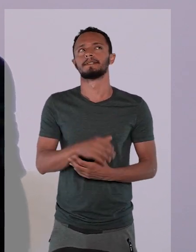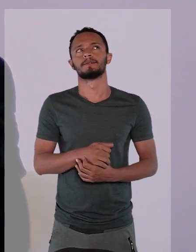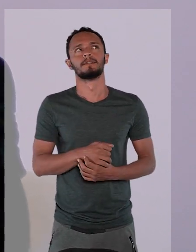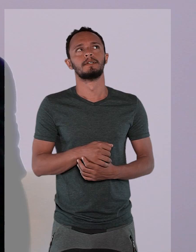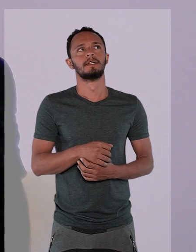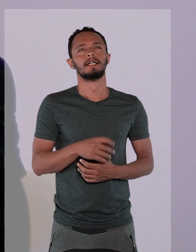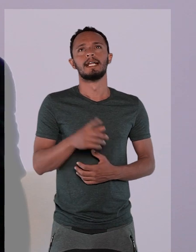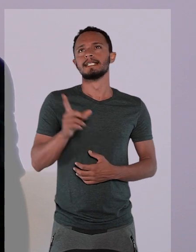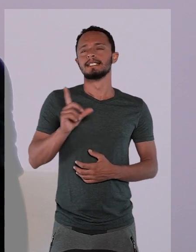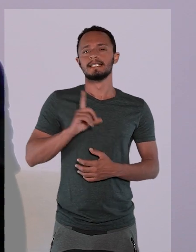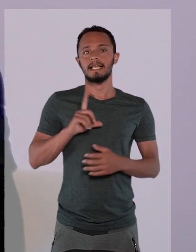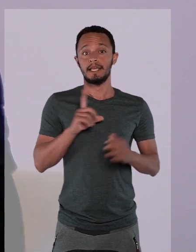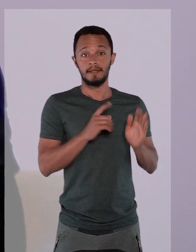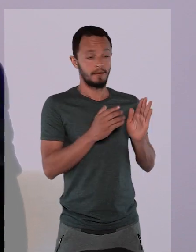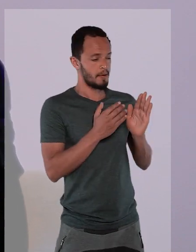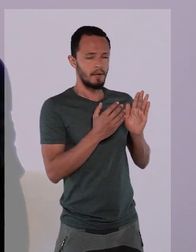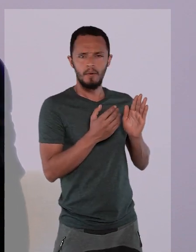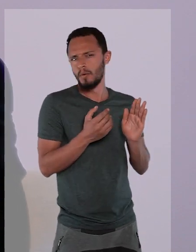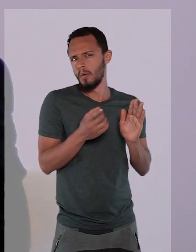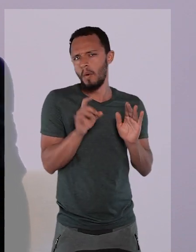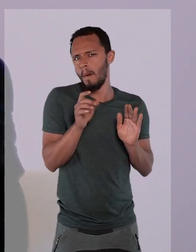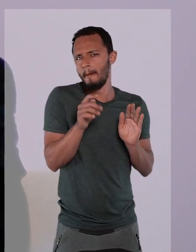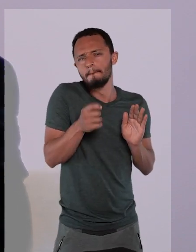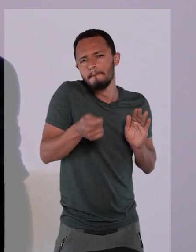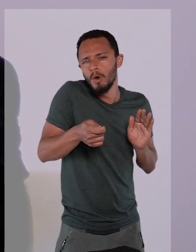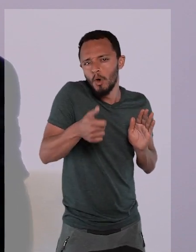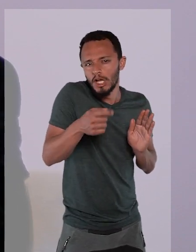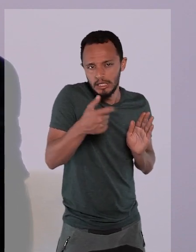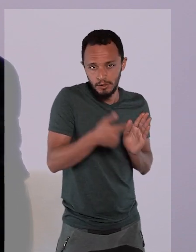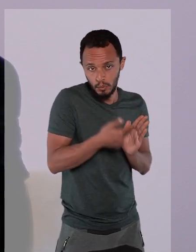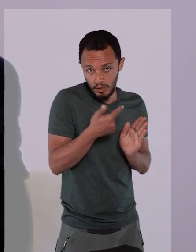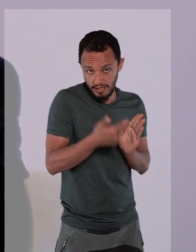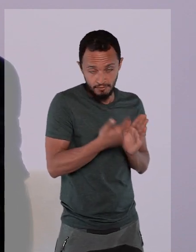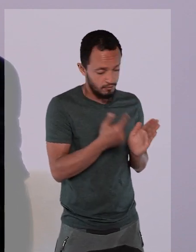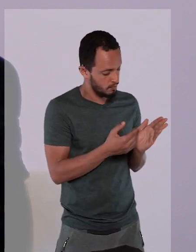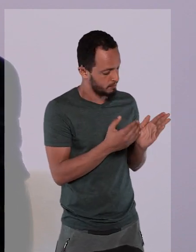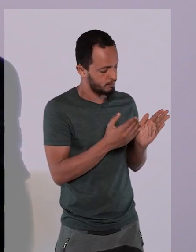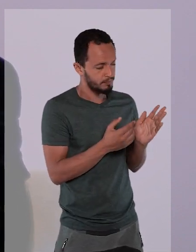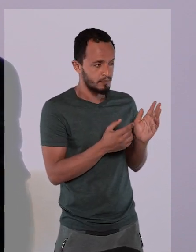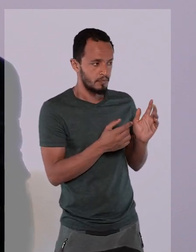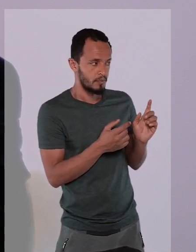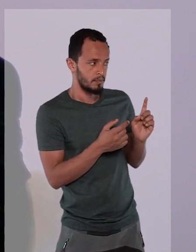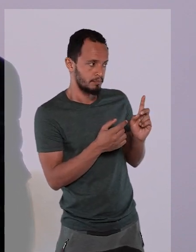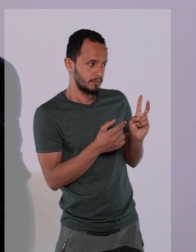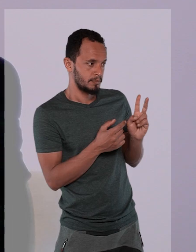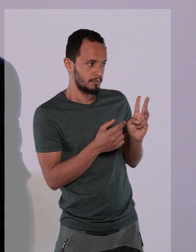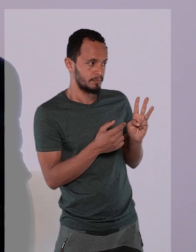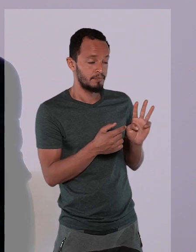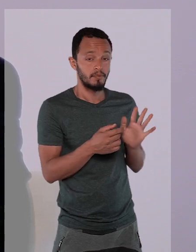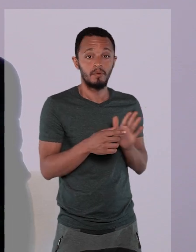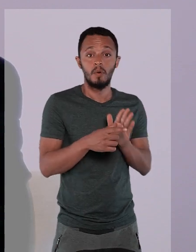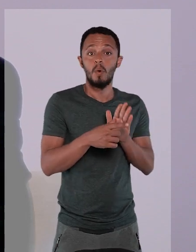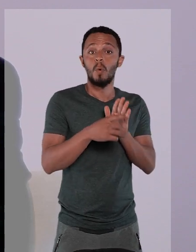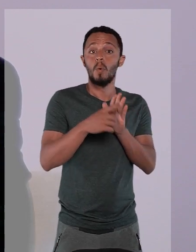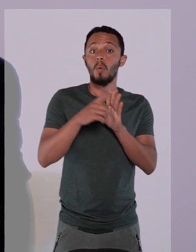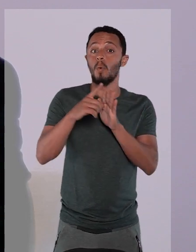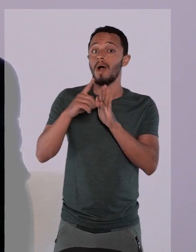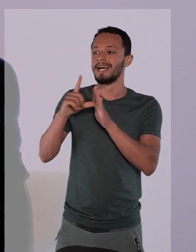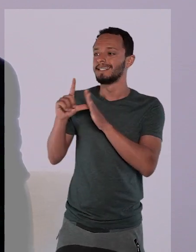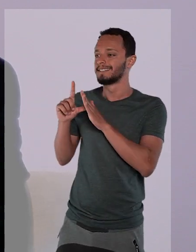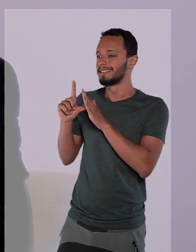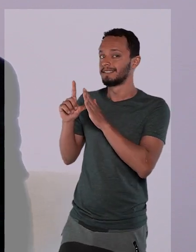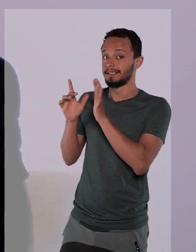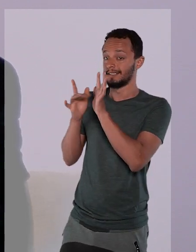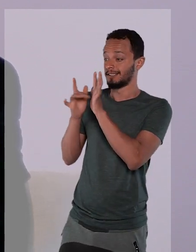de cada capítulo, né? E eu adorei o antes de Cristo, né, e depois